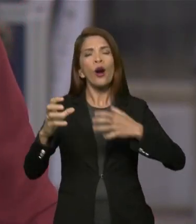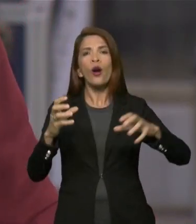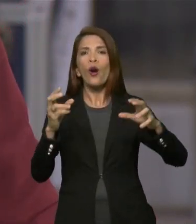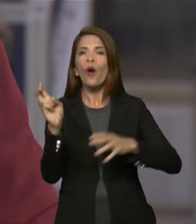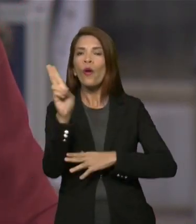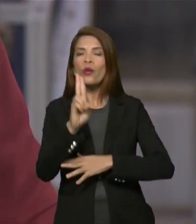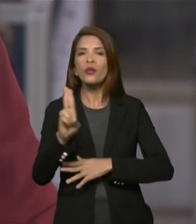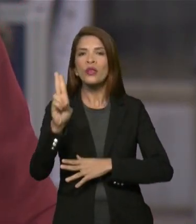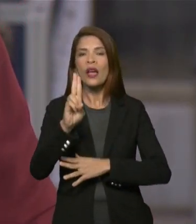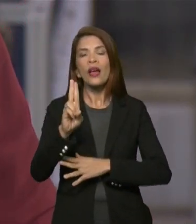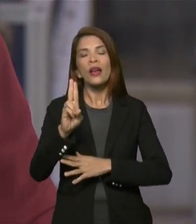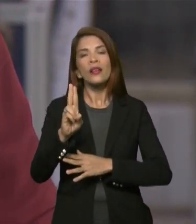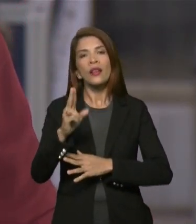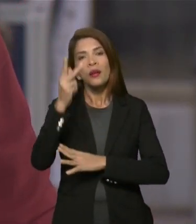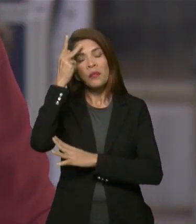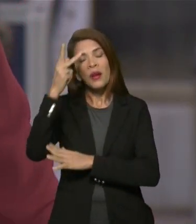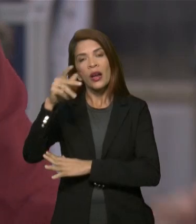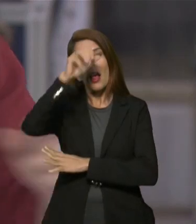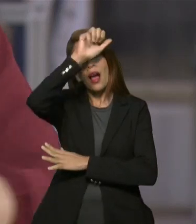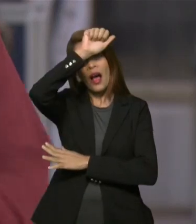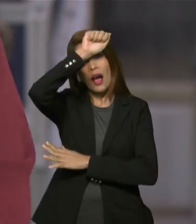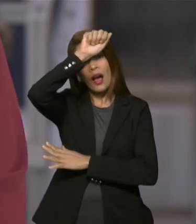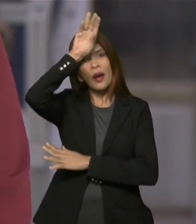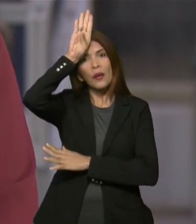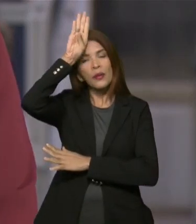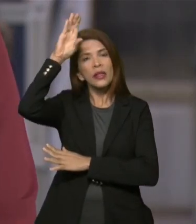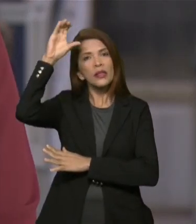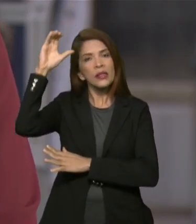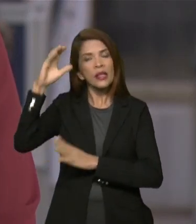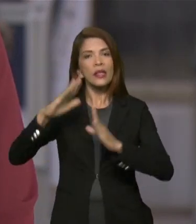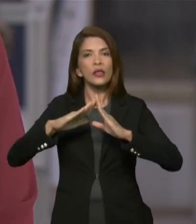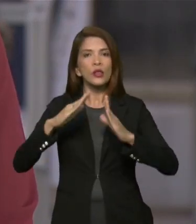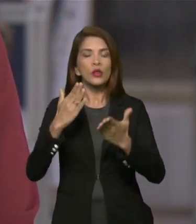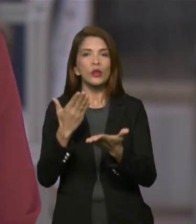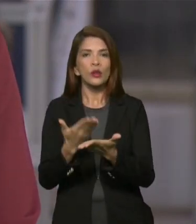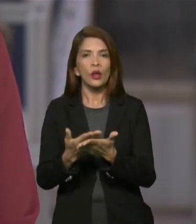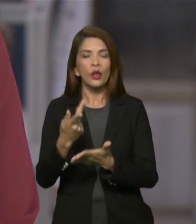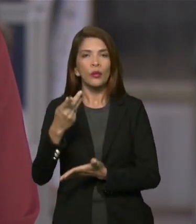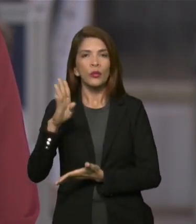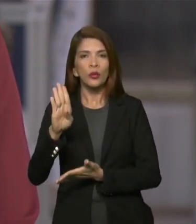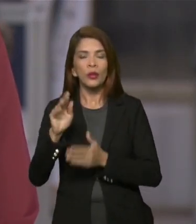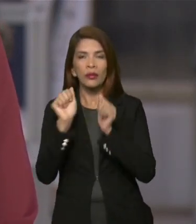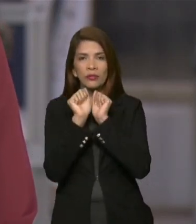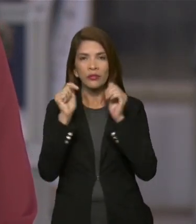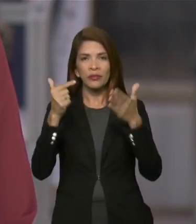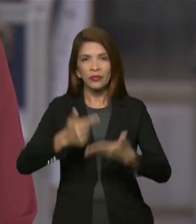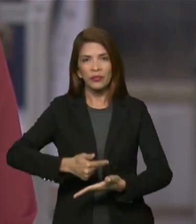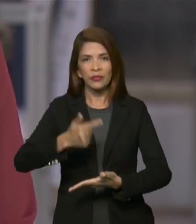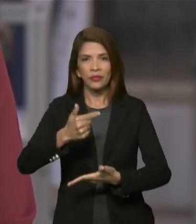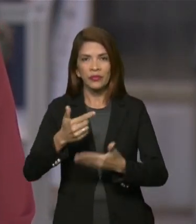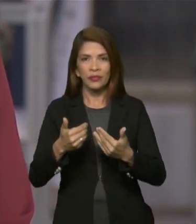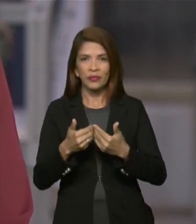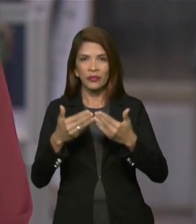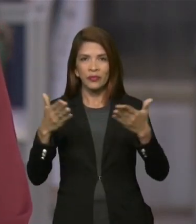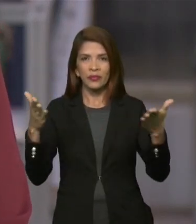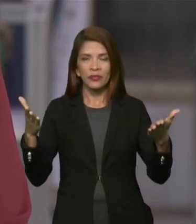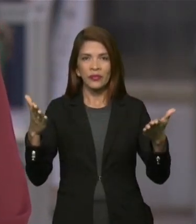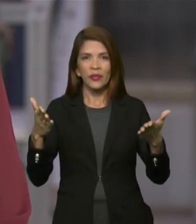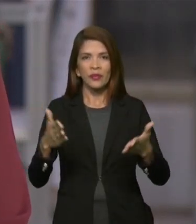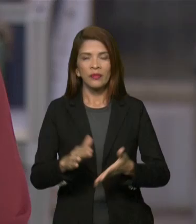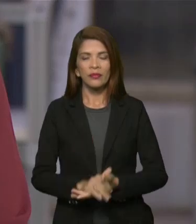de alfabetização para estudantes de escolas públicas de São Luís. O Assembleia em Foco, segunda edição, está